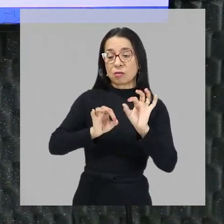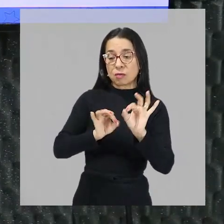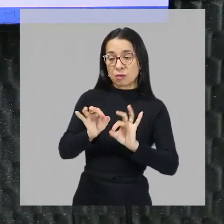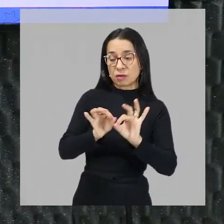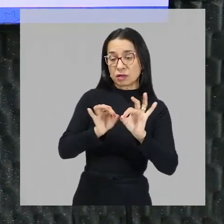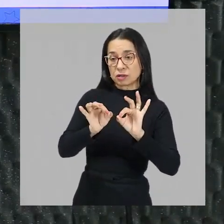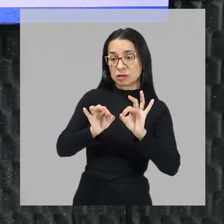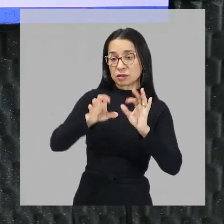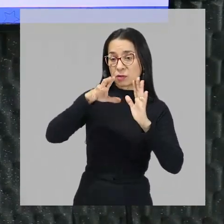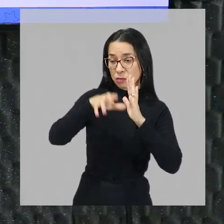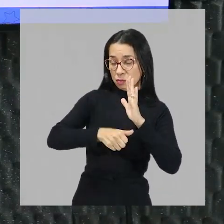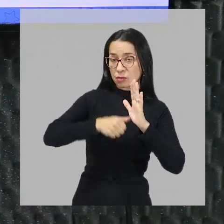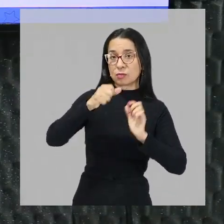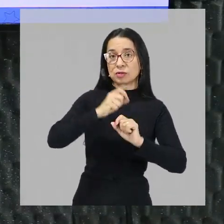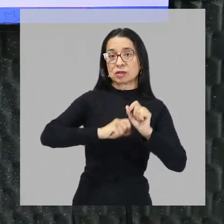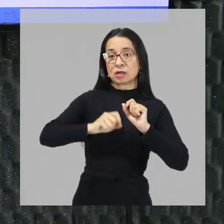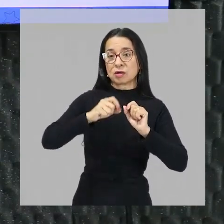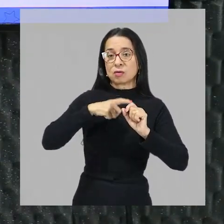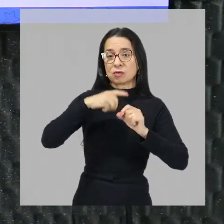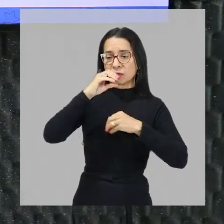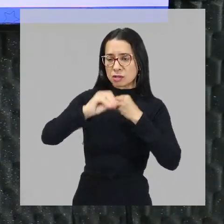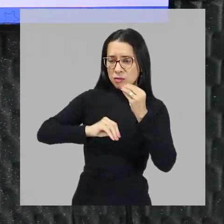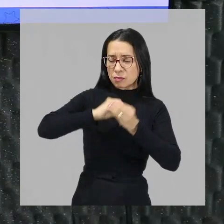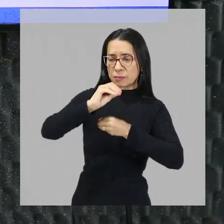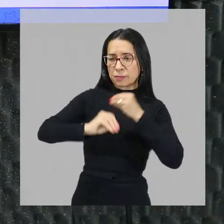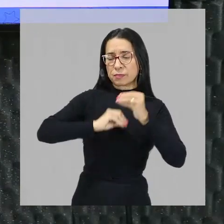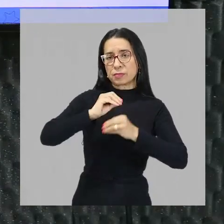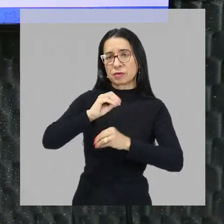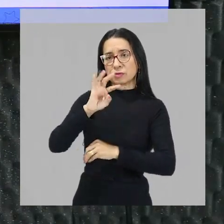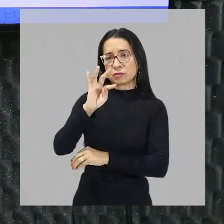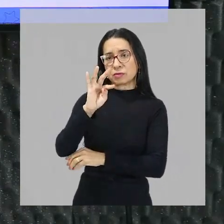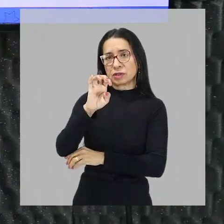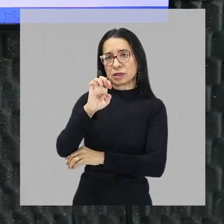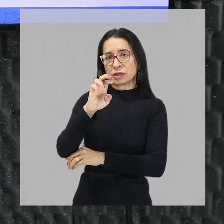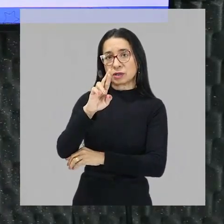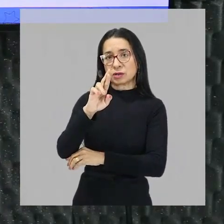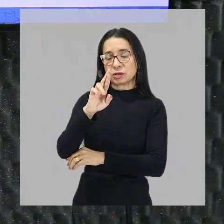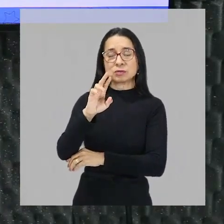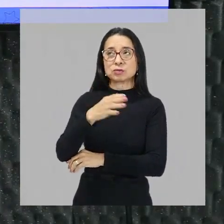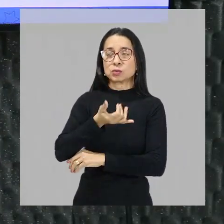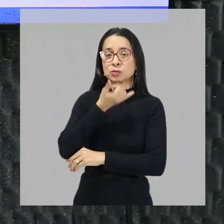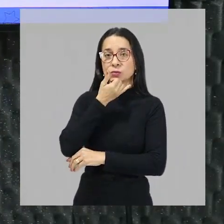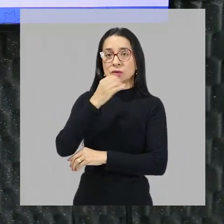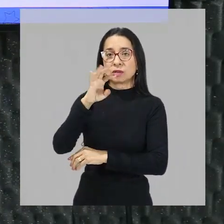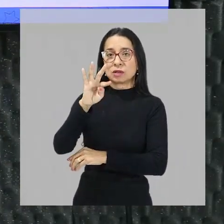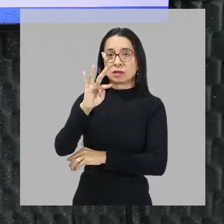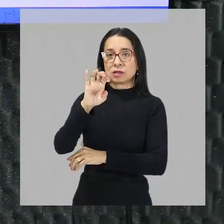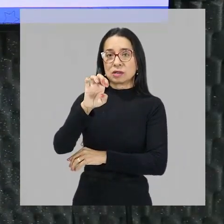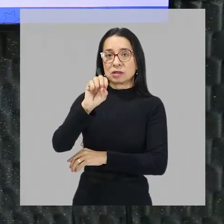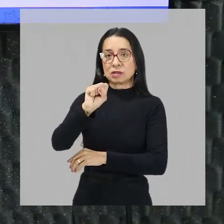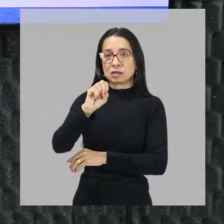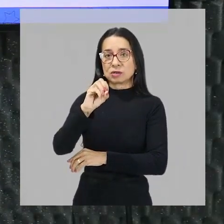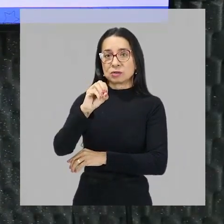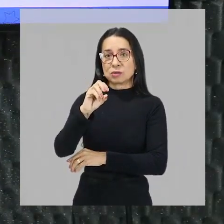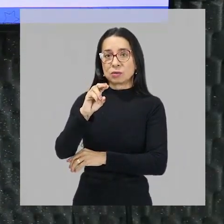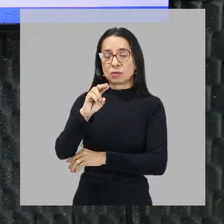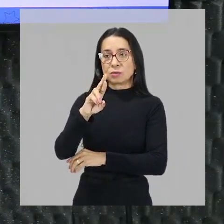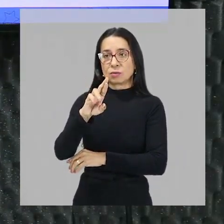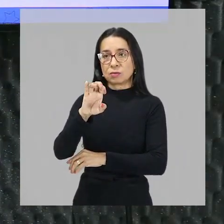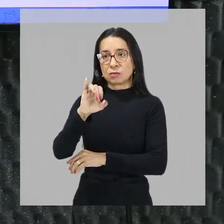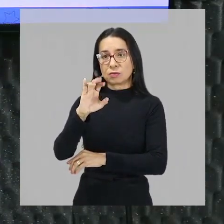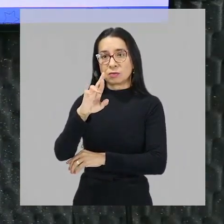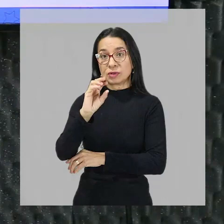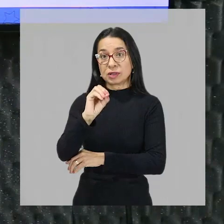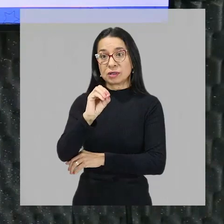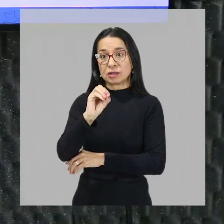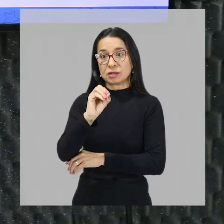da campanha de Collor, em 89, o empresário PC Farias, e várias empresas que estariam